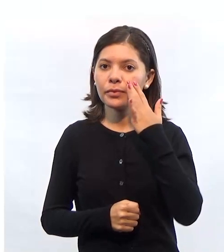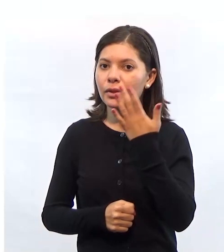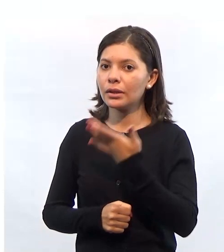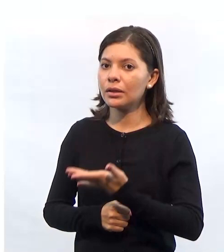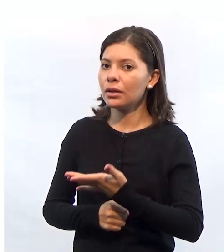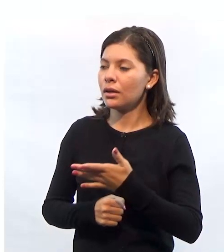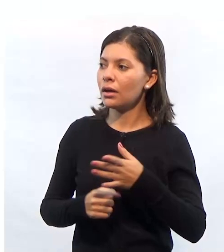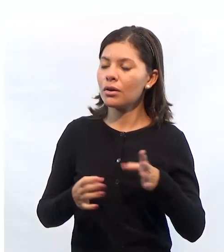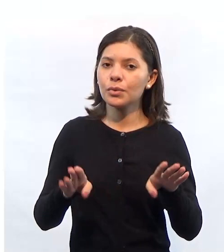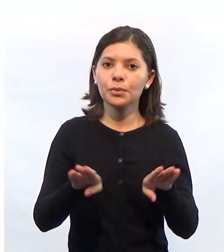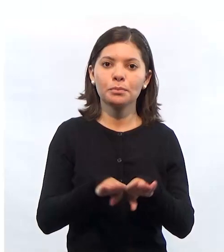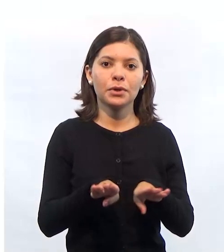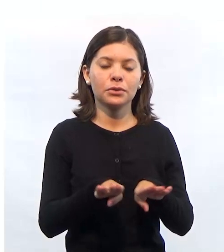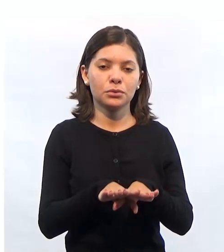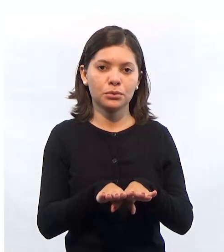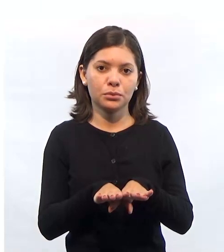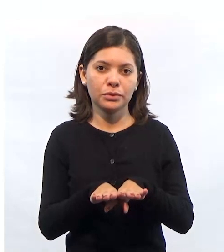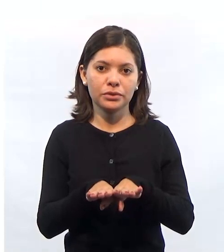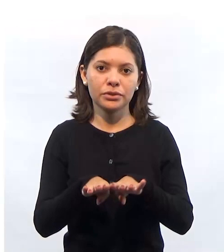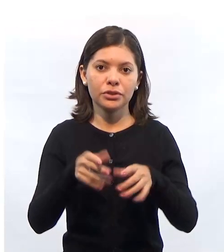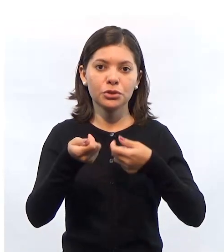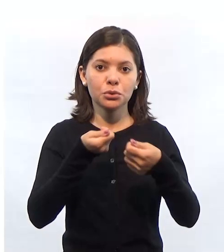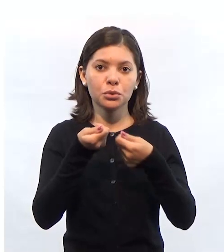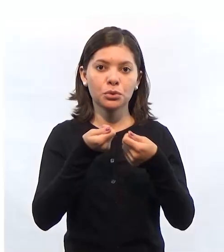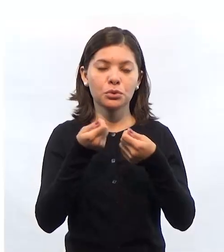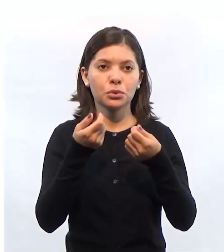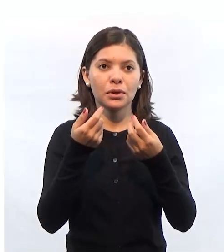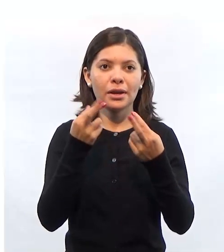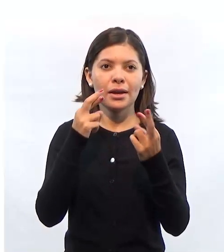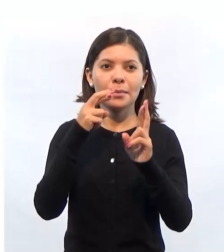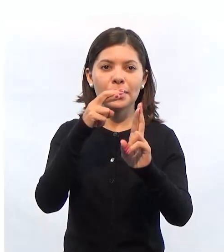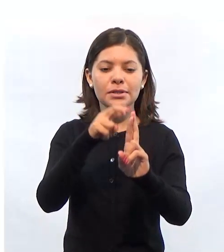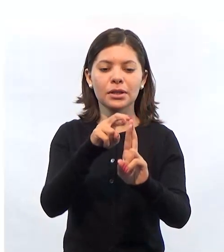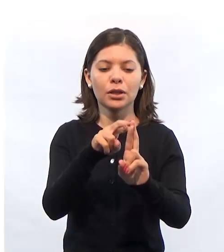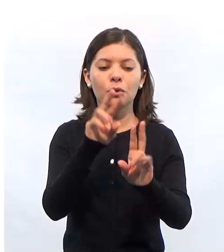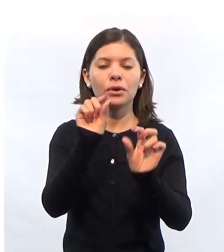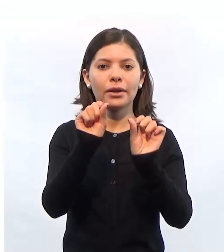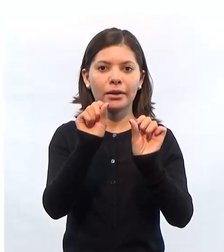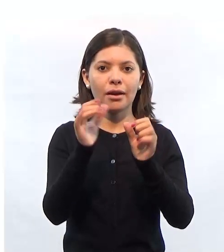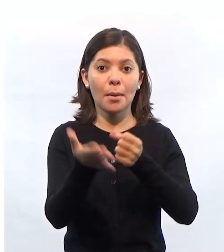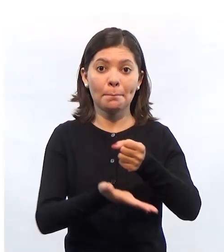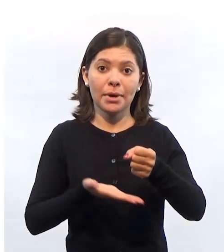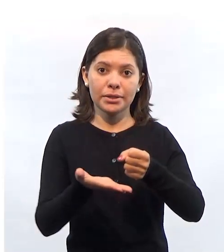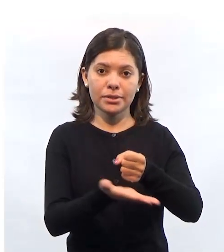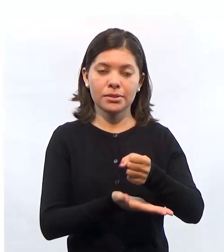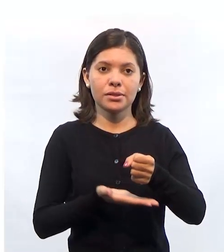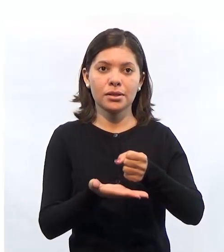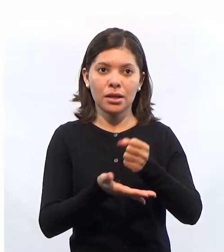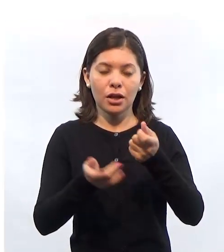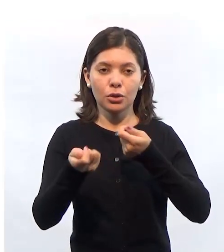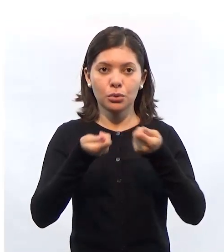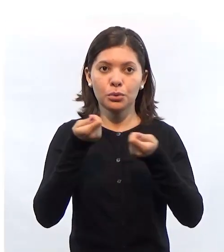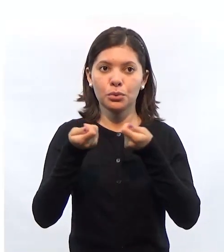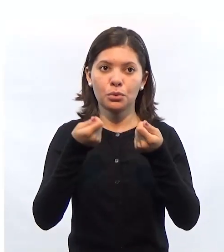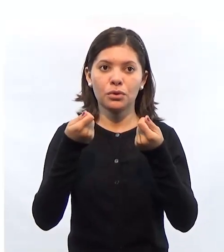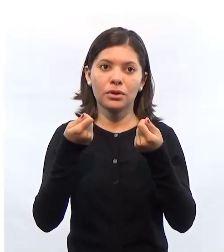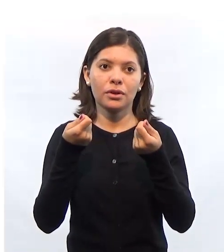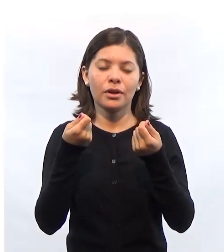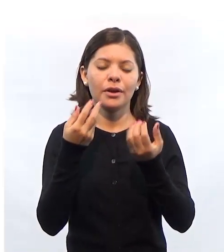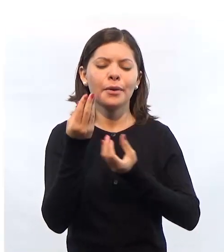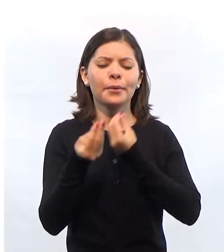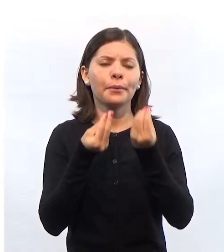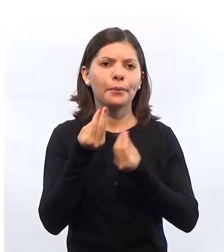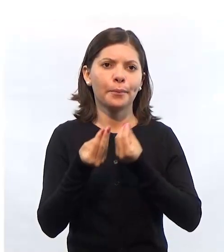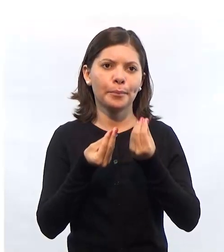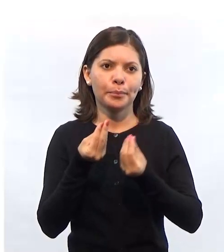os padrões de controle eles representam a base funcional do controle e aí ele